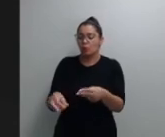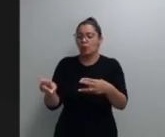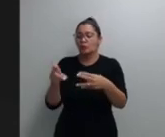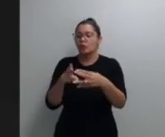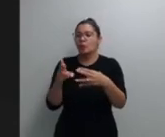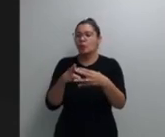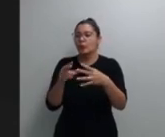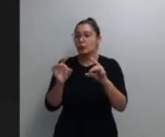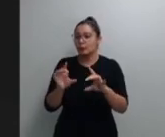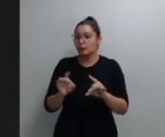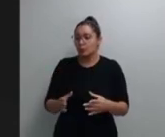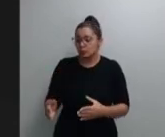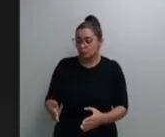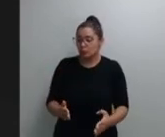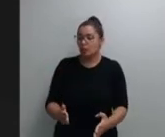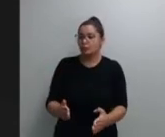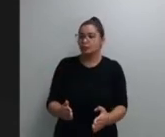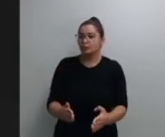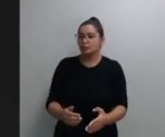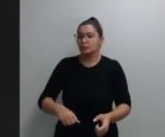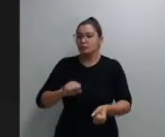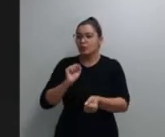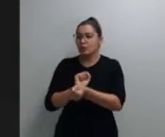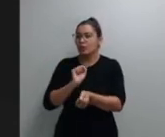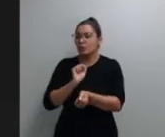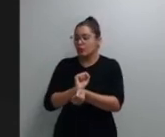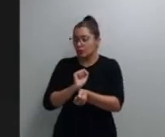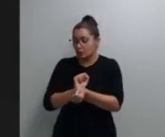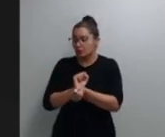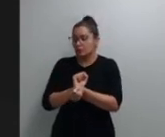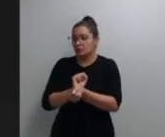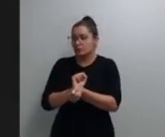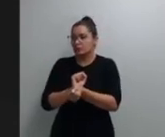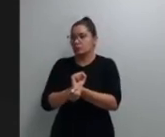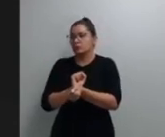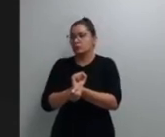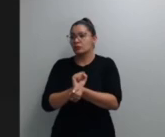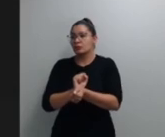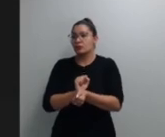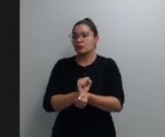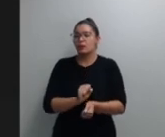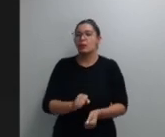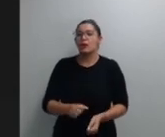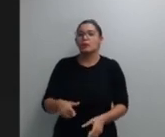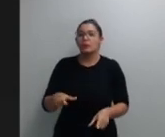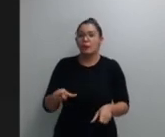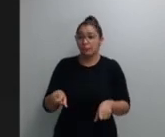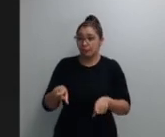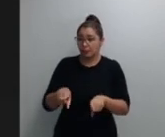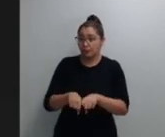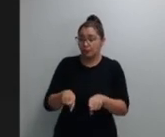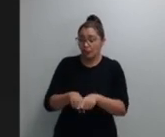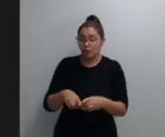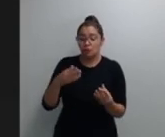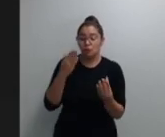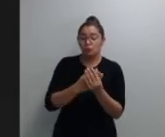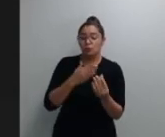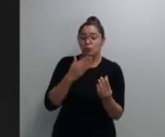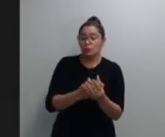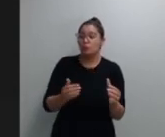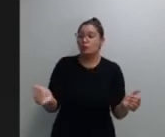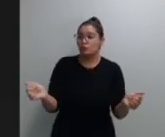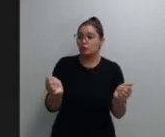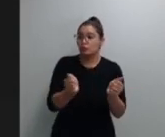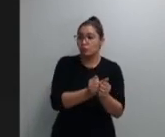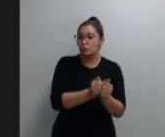Benedito Gonçalves aguarda os demais isso vale para os dois processos que foram apregoados temos o